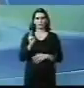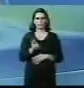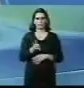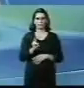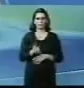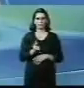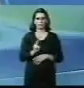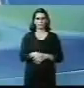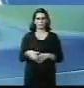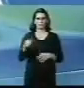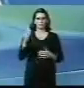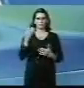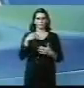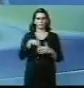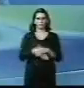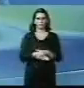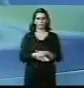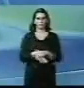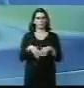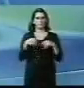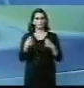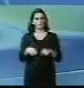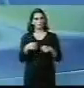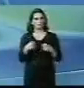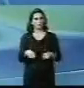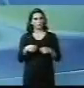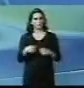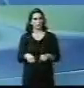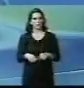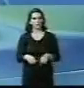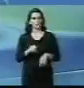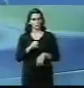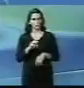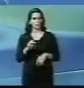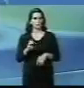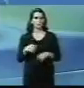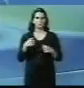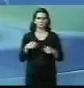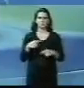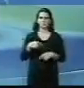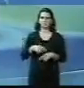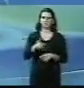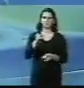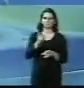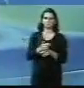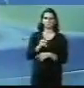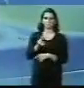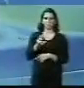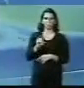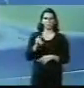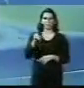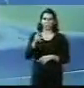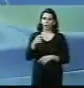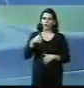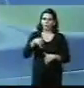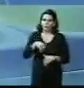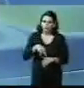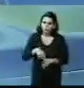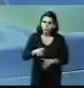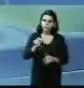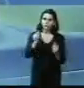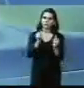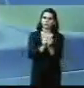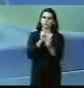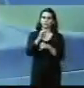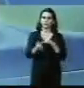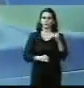permanecer uma página armazenada sem precisar que o meu site necessite ir até meu servidor de proxy necessite ir à internet e trazer